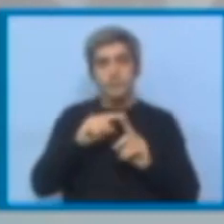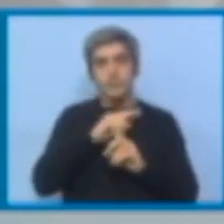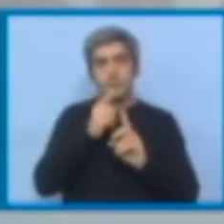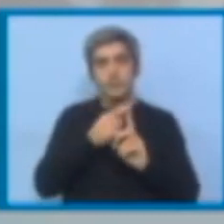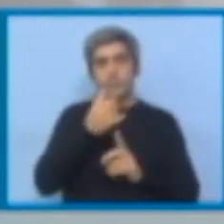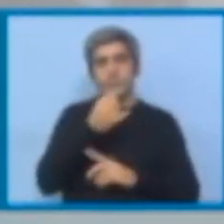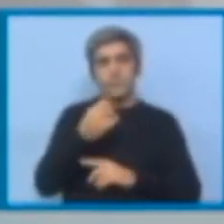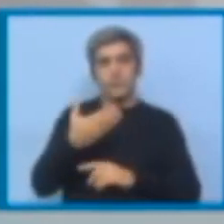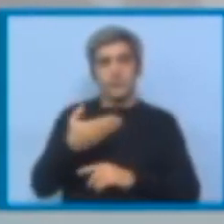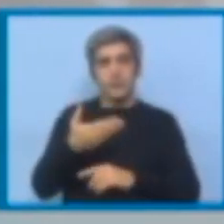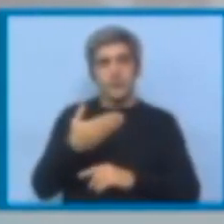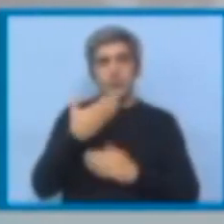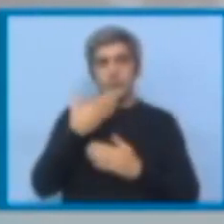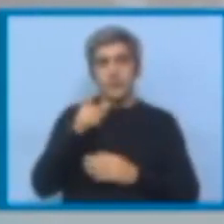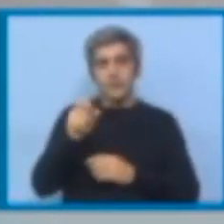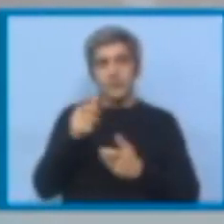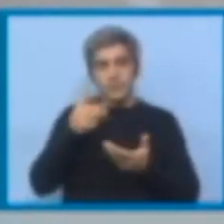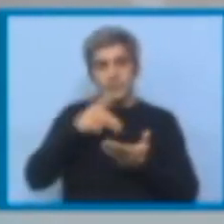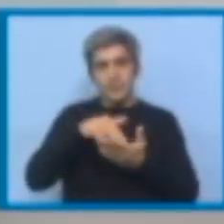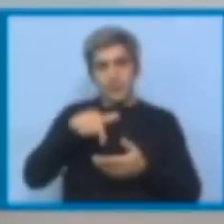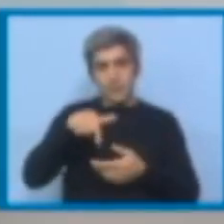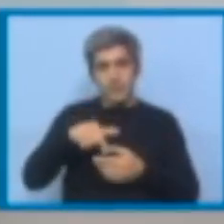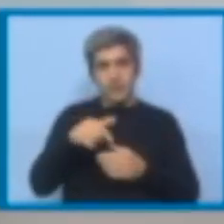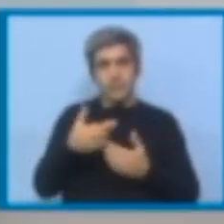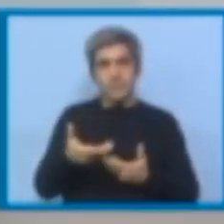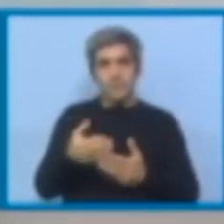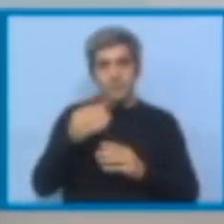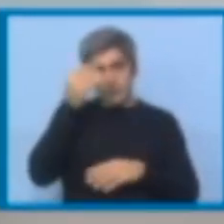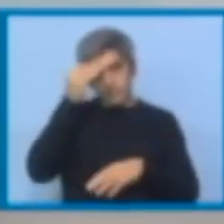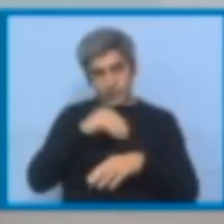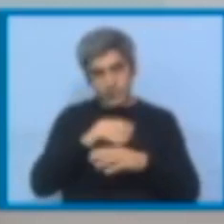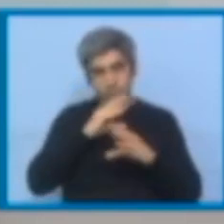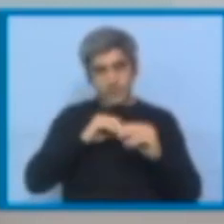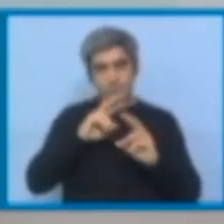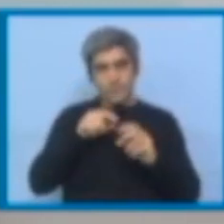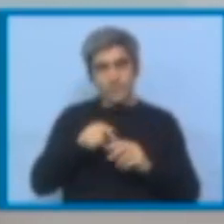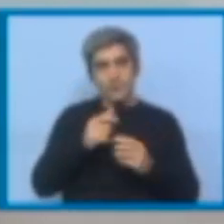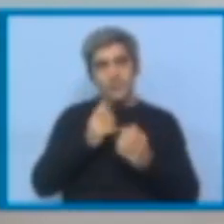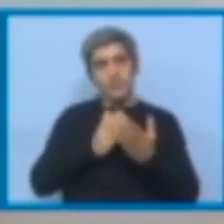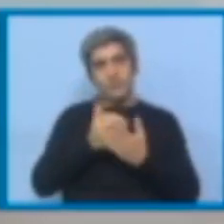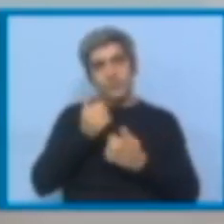de 2017. Obrigado pela sua presença hoje aqui a comentar e a conversarmos sobre estes. Continuação de boas festas para todos.